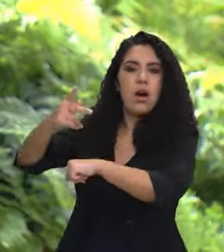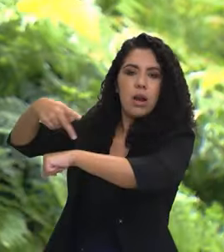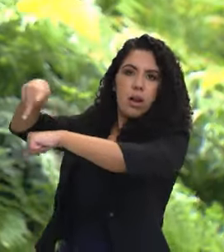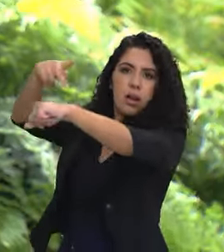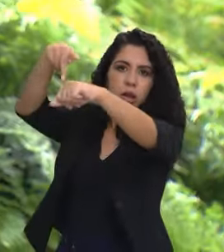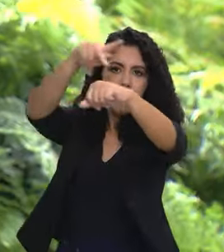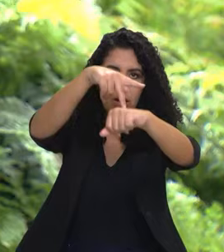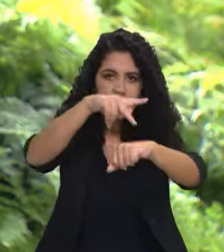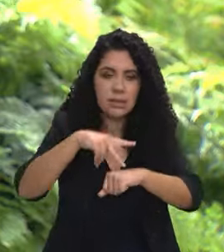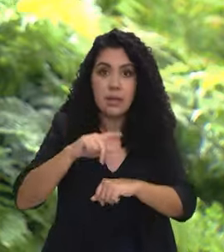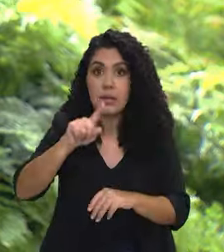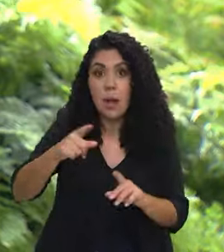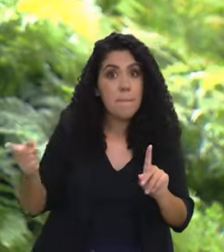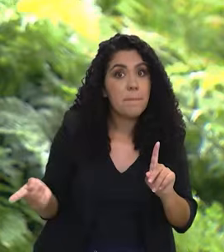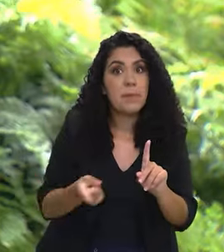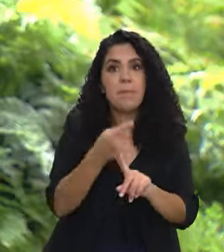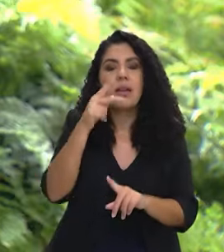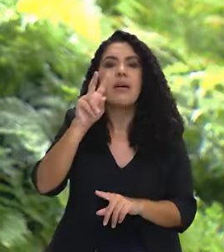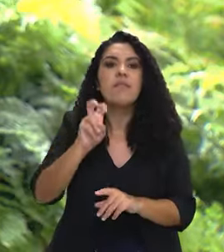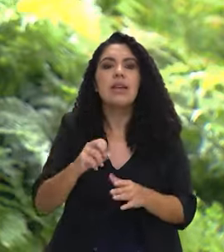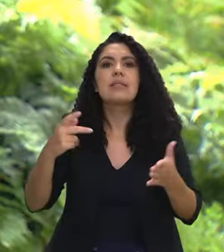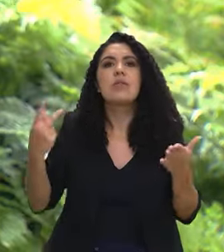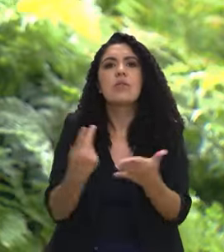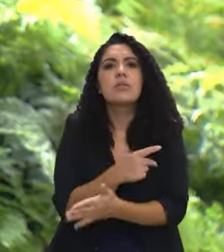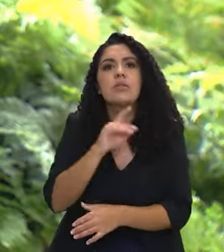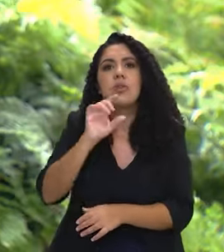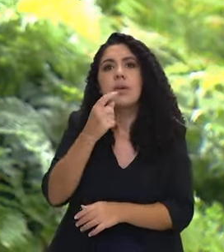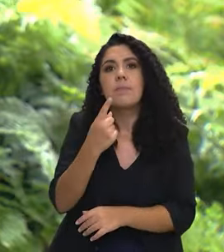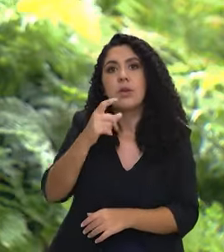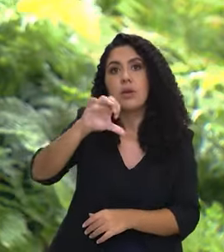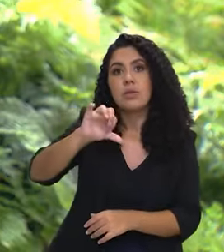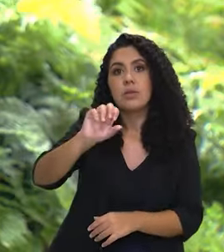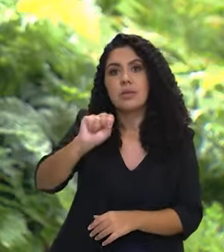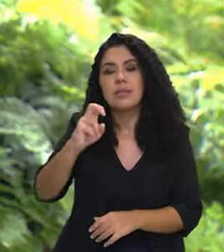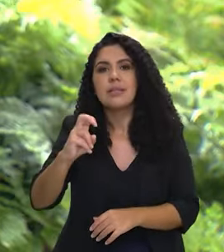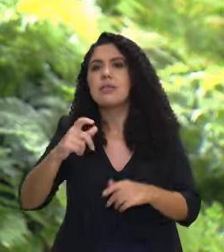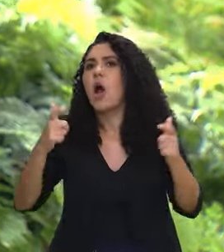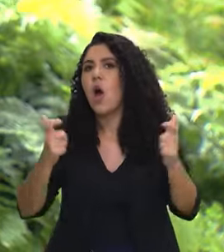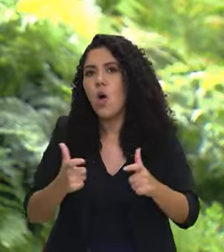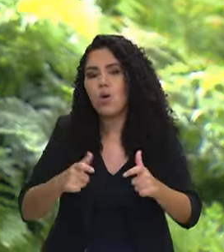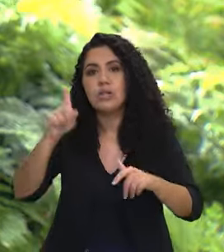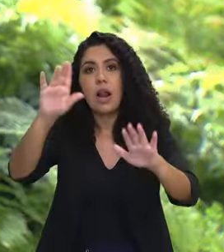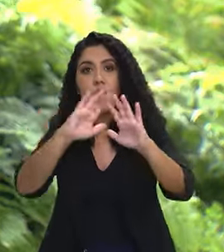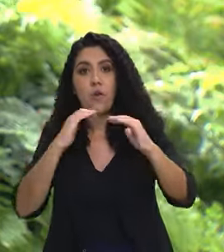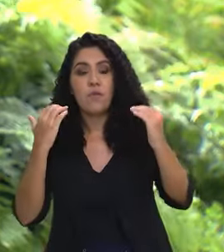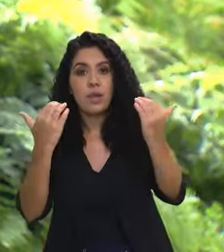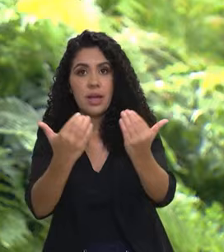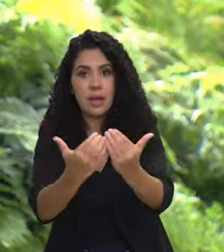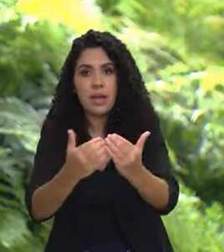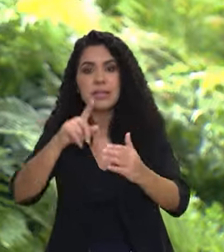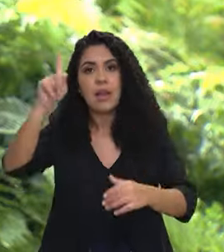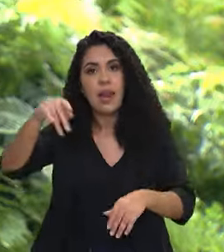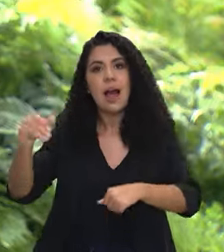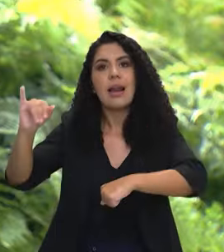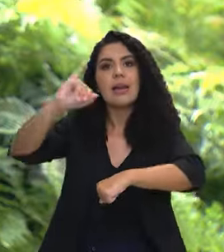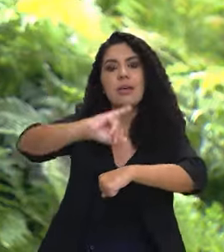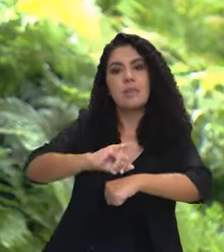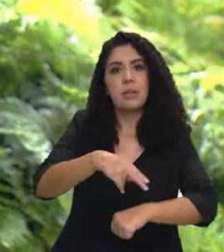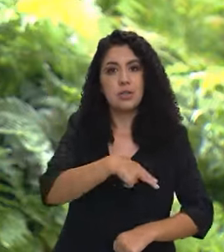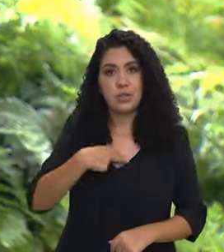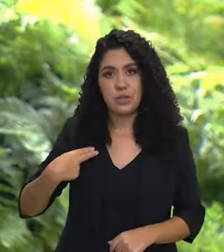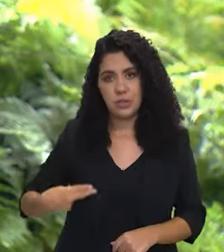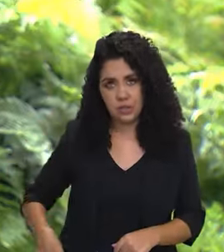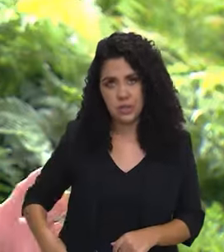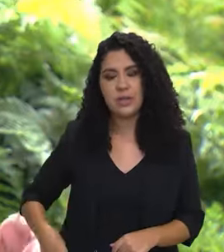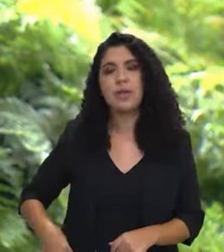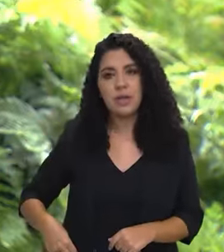transversalização, ele aparece pela primeira vez em 1995, na Conferência de Pequim sobre as Mulheres. A década de 90